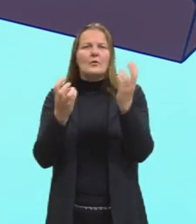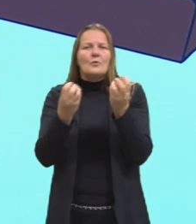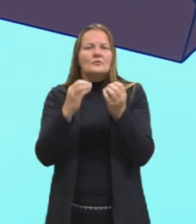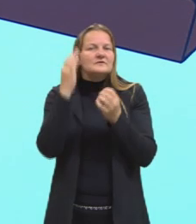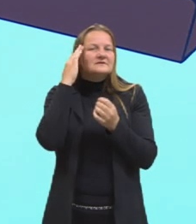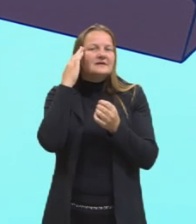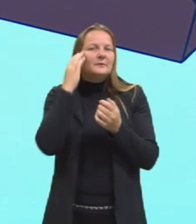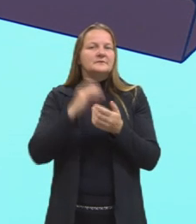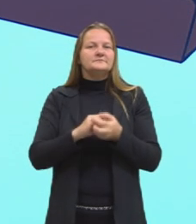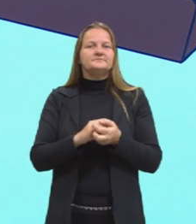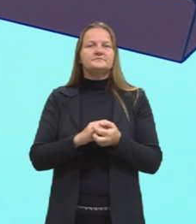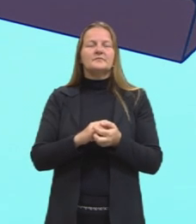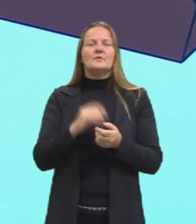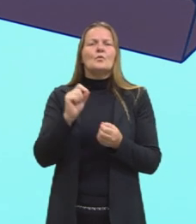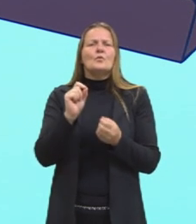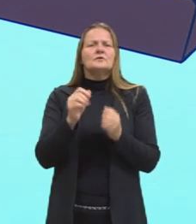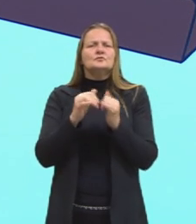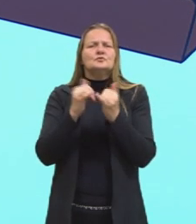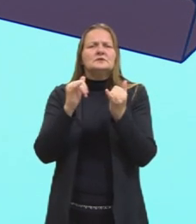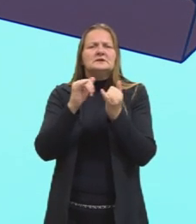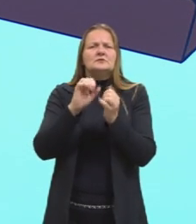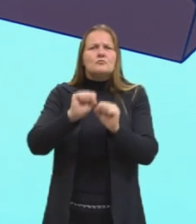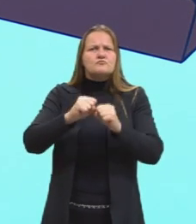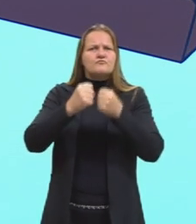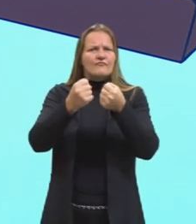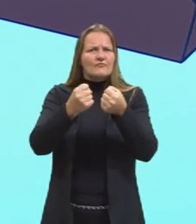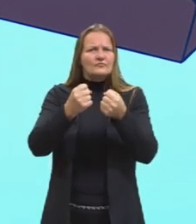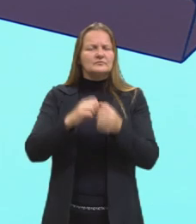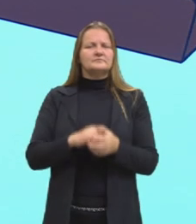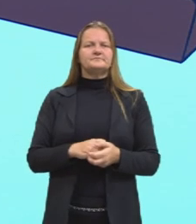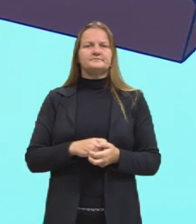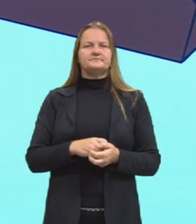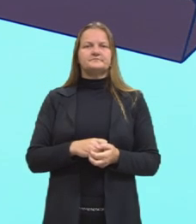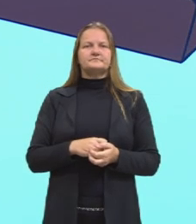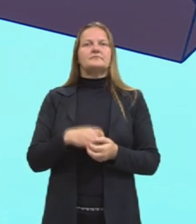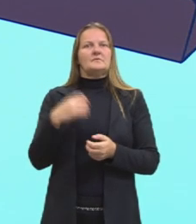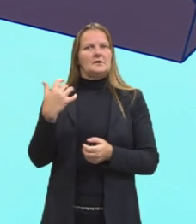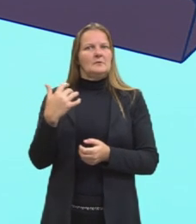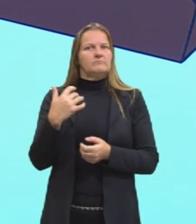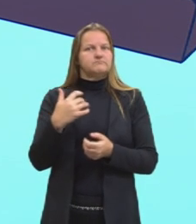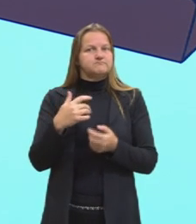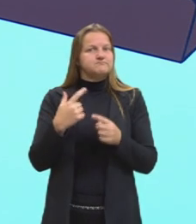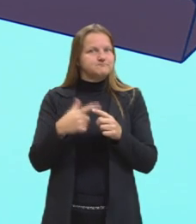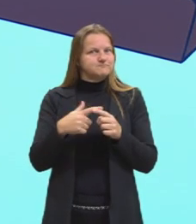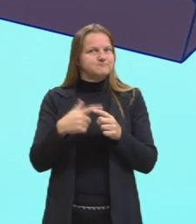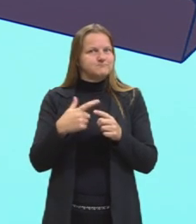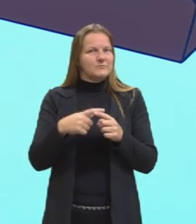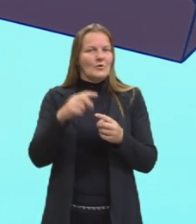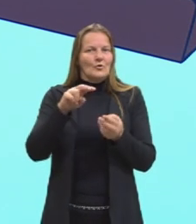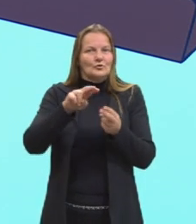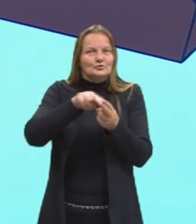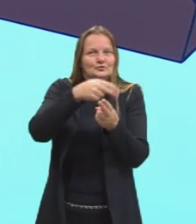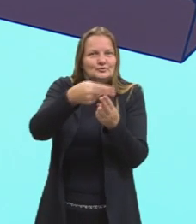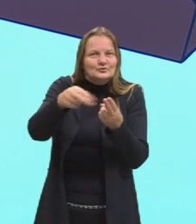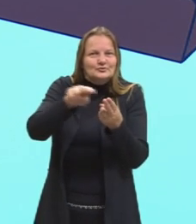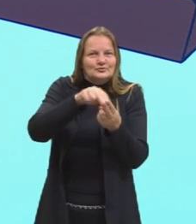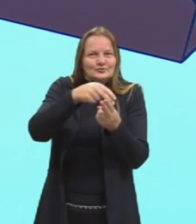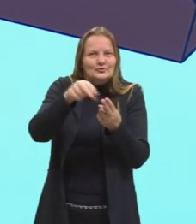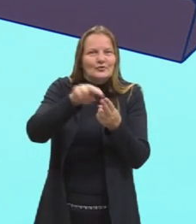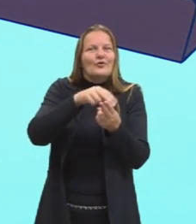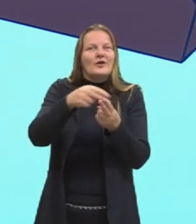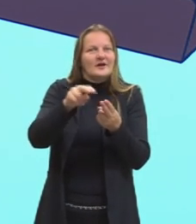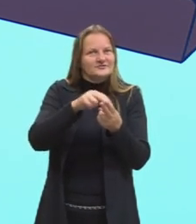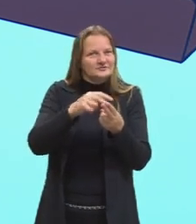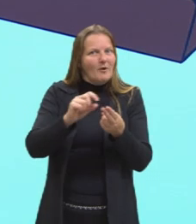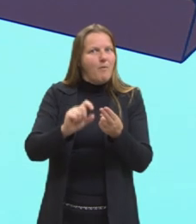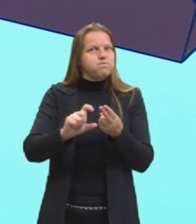quanto que é isso aqui em energia muita pouco hoje já pode imaginar que bastante né porque o chocolate é como eu já disse ele é